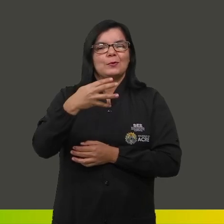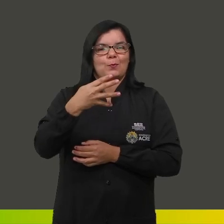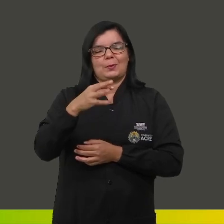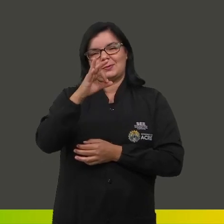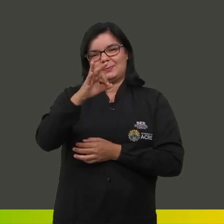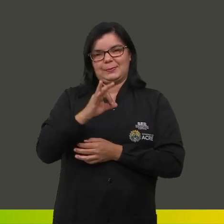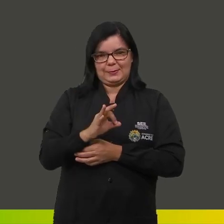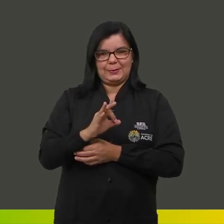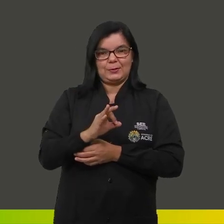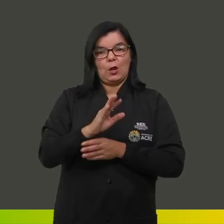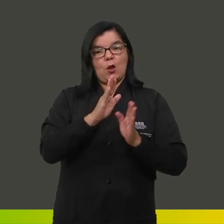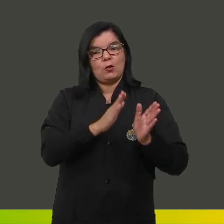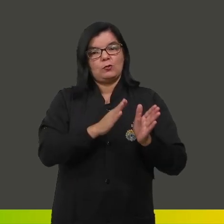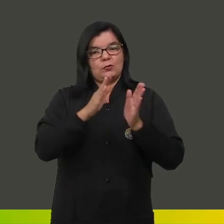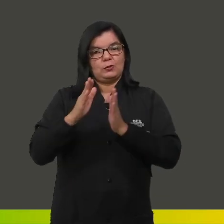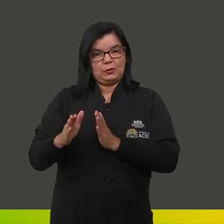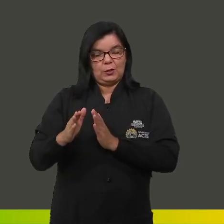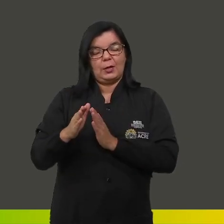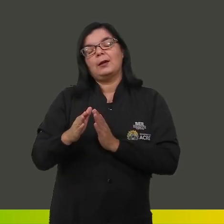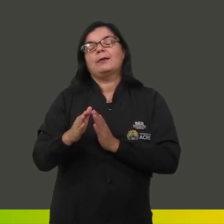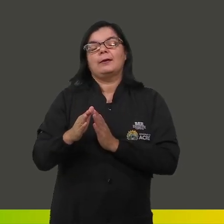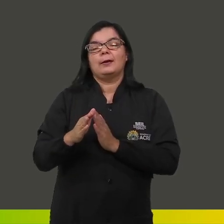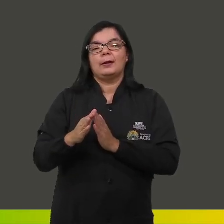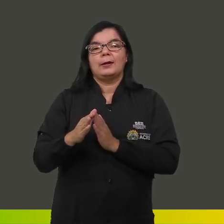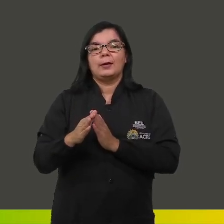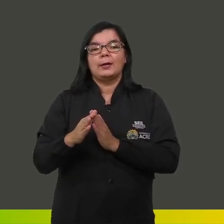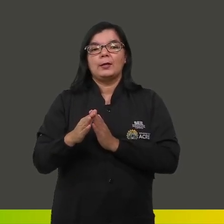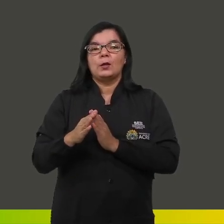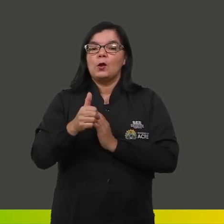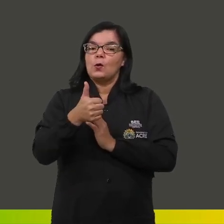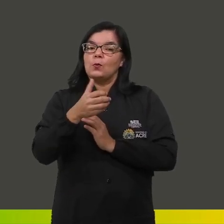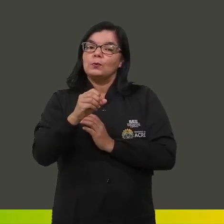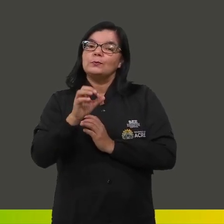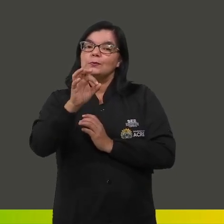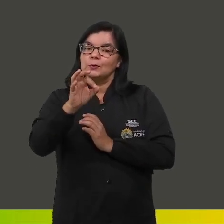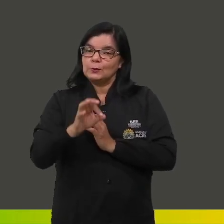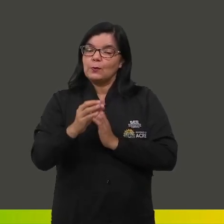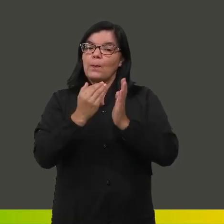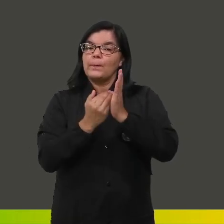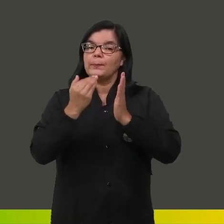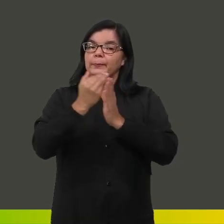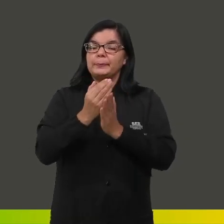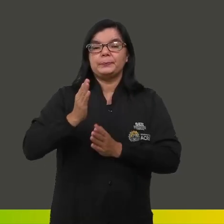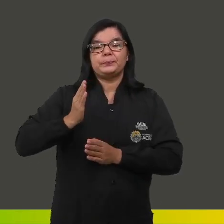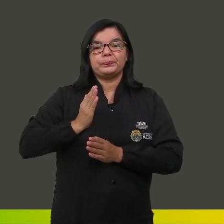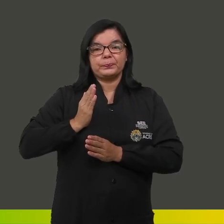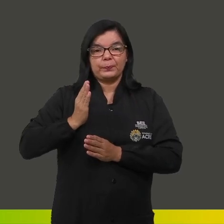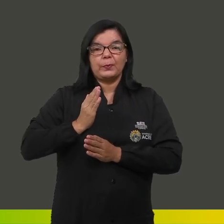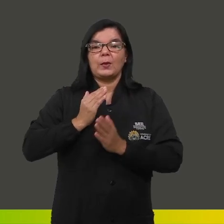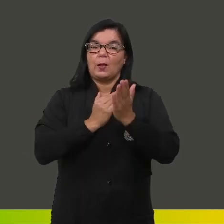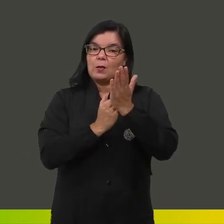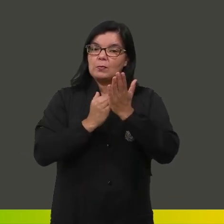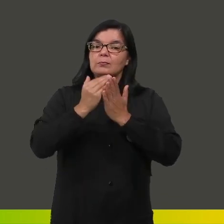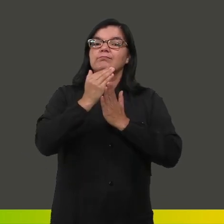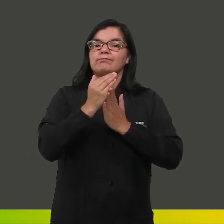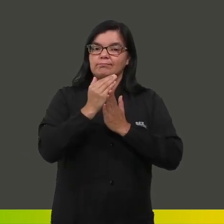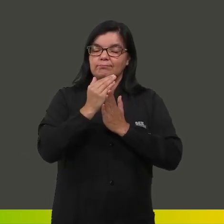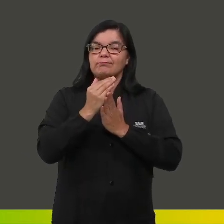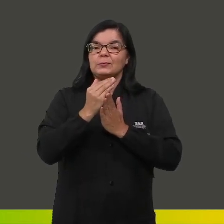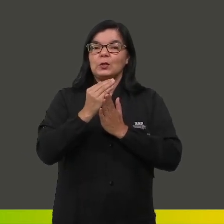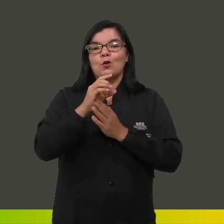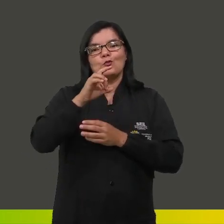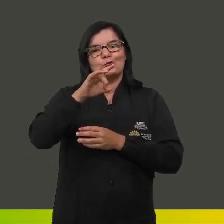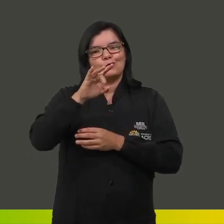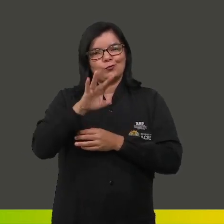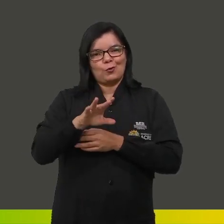13,4%. Já em 2022, os 10% mais ricos, eles cresceram a sua renda, só